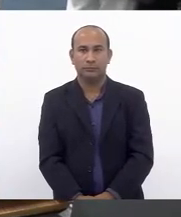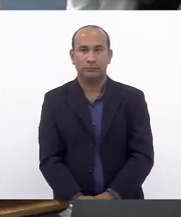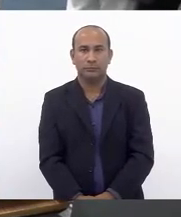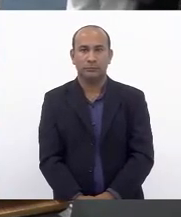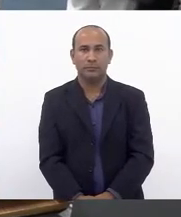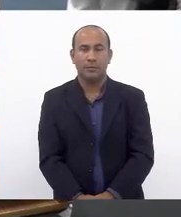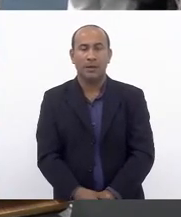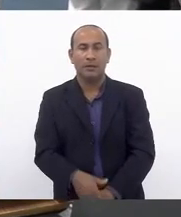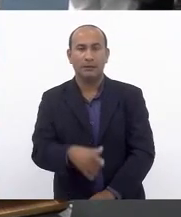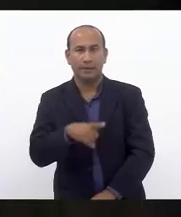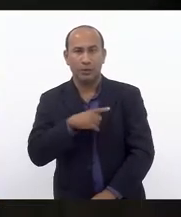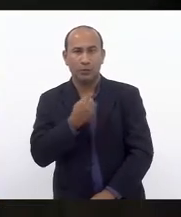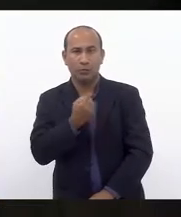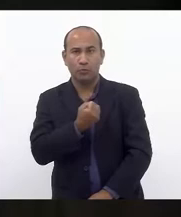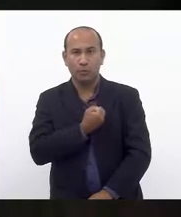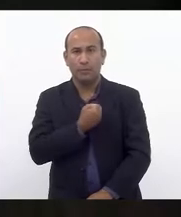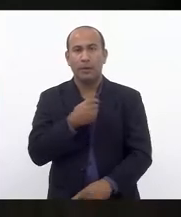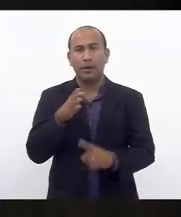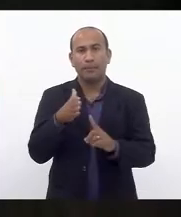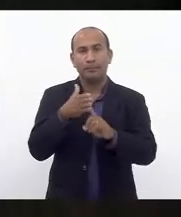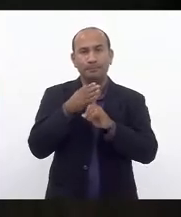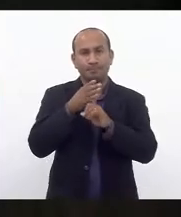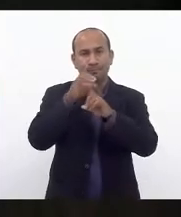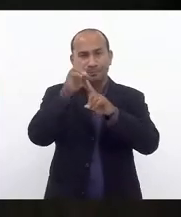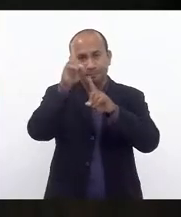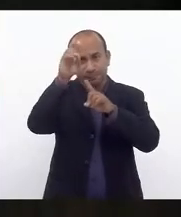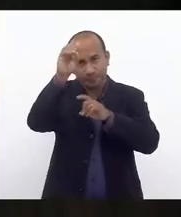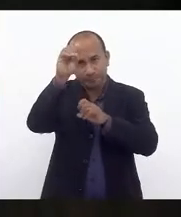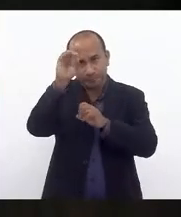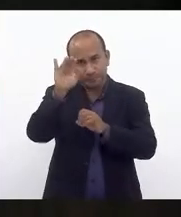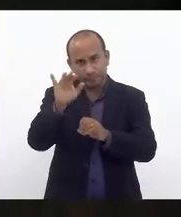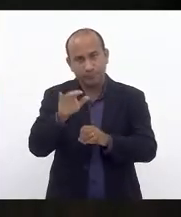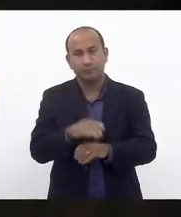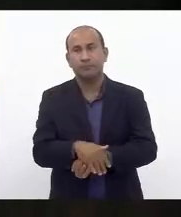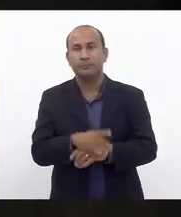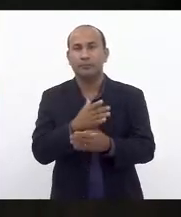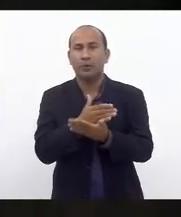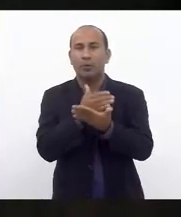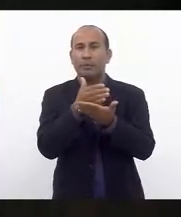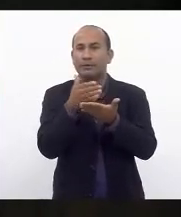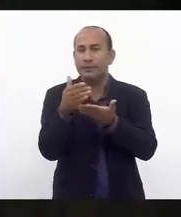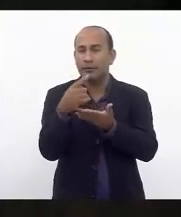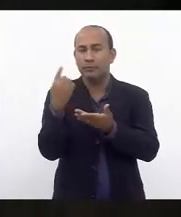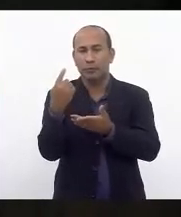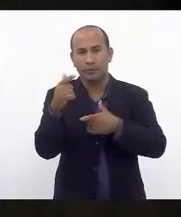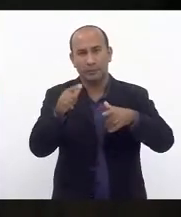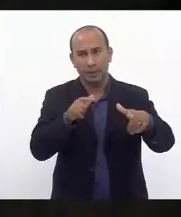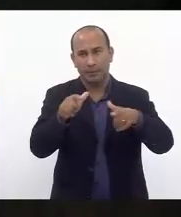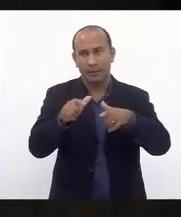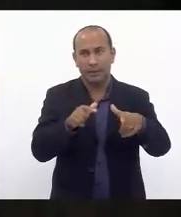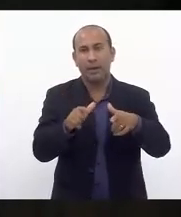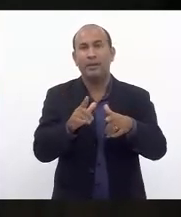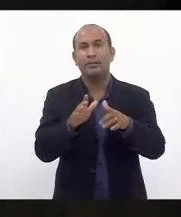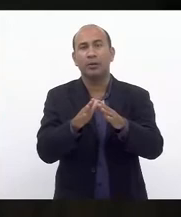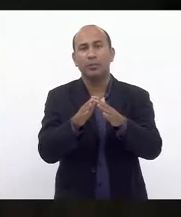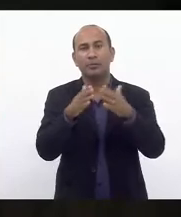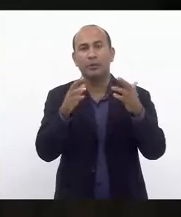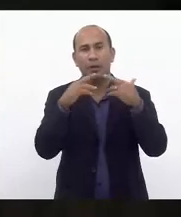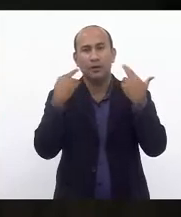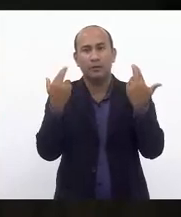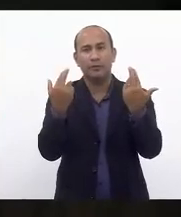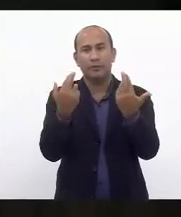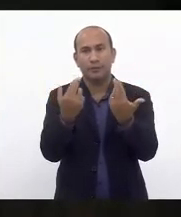Havendo número legal e sob a proteção de Deus, iniciamos os nossos trabalhos. Está aberta a sessão. A